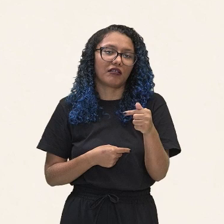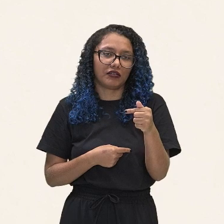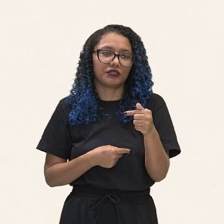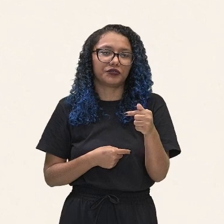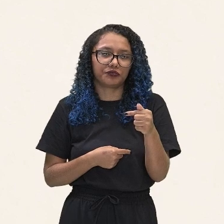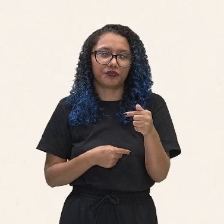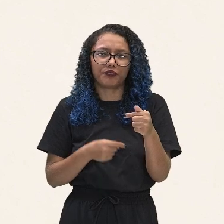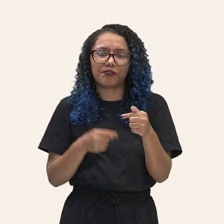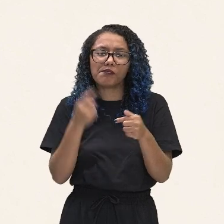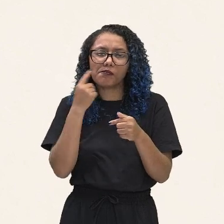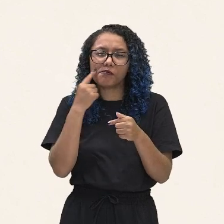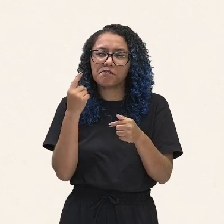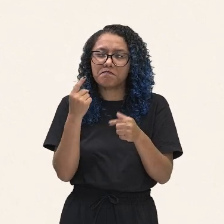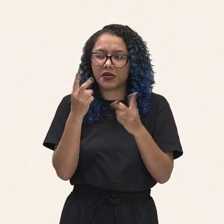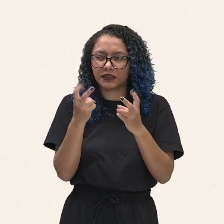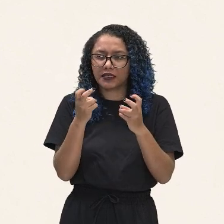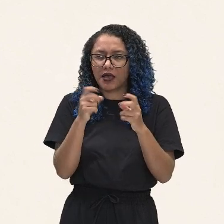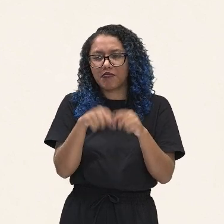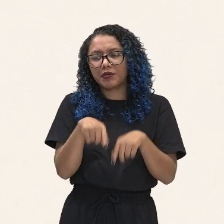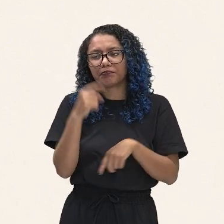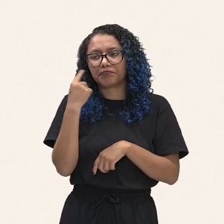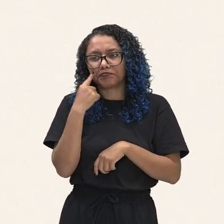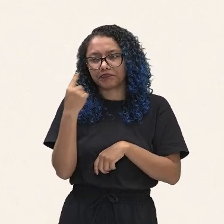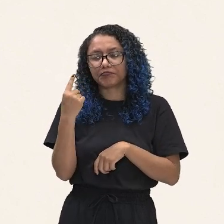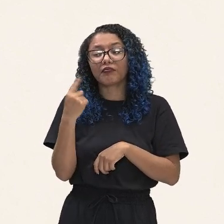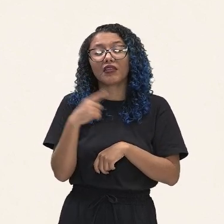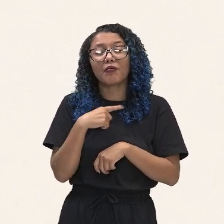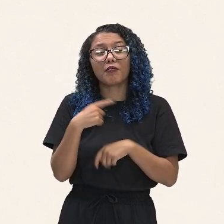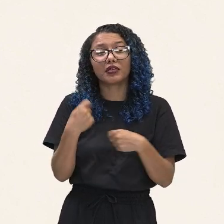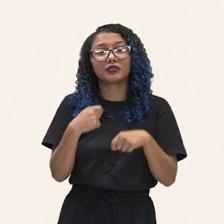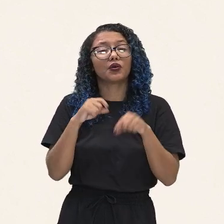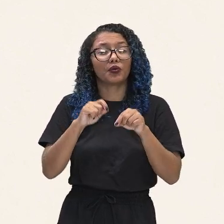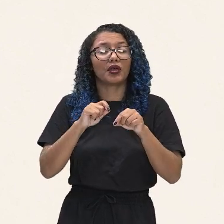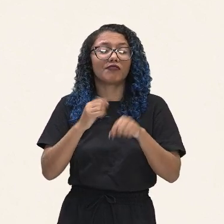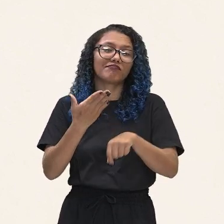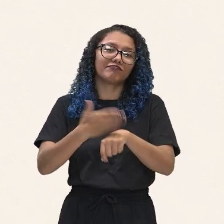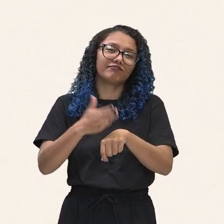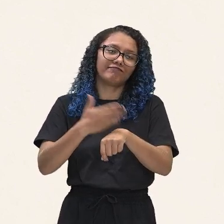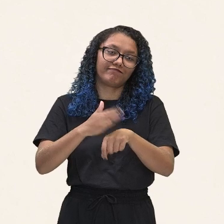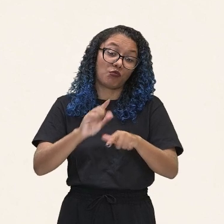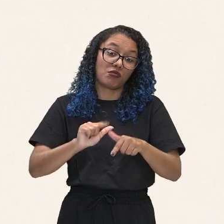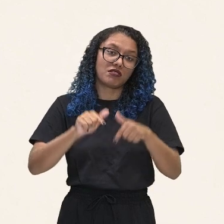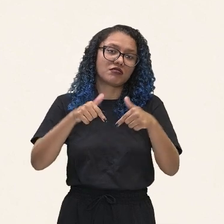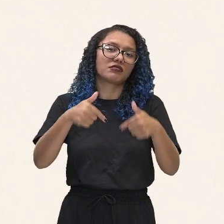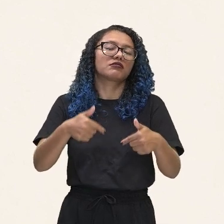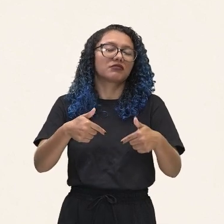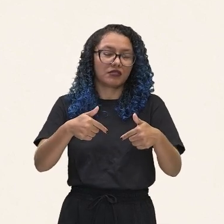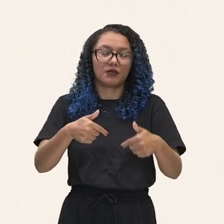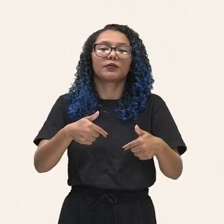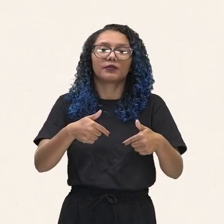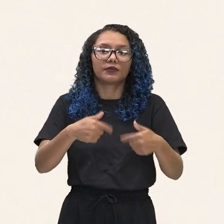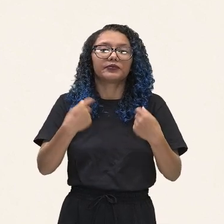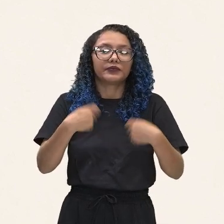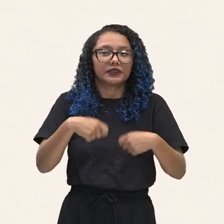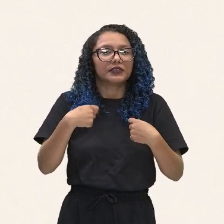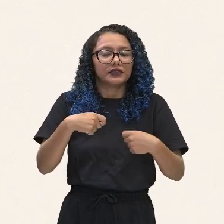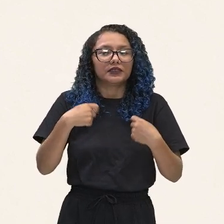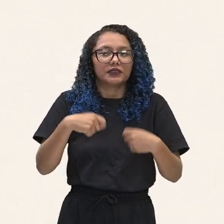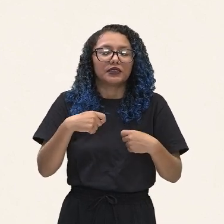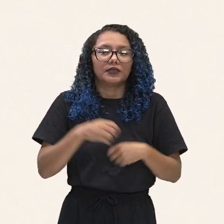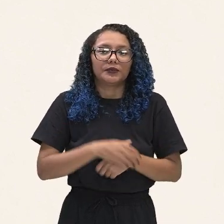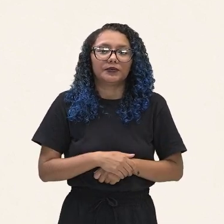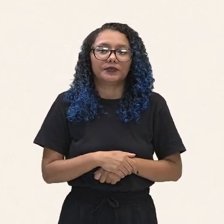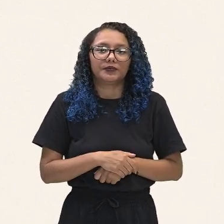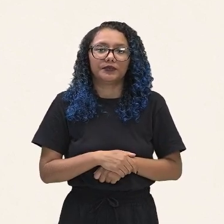quadradinho desse, nós temos uma atitude a tomar. Nós temos uma atitude a tomar em